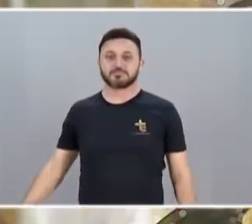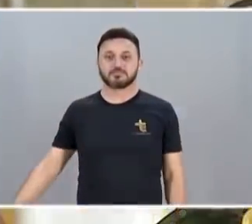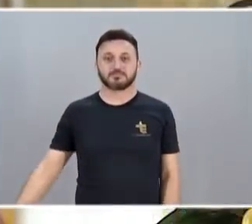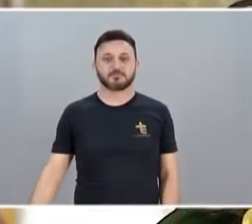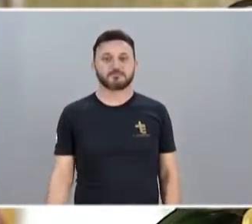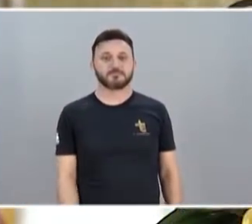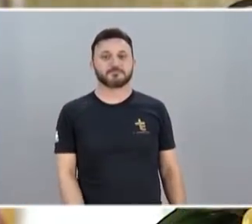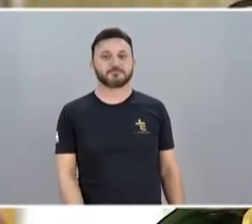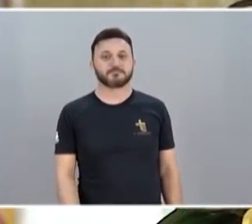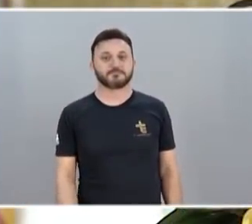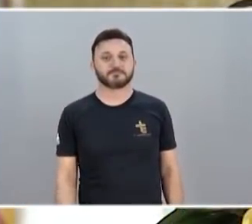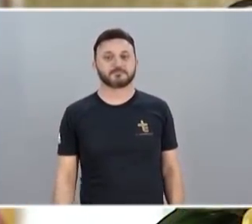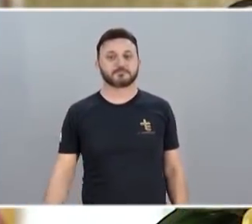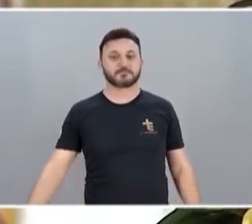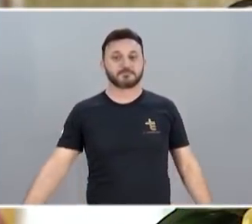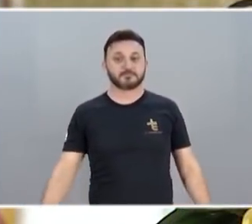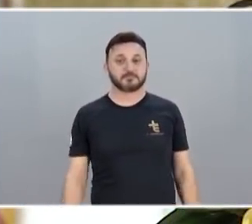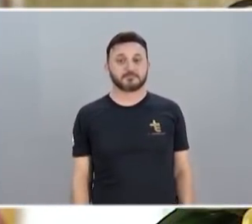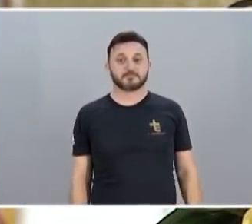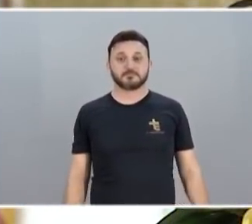face.